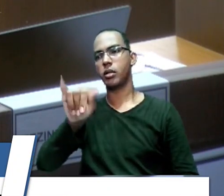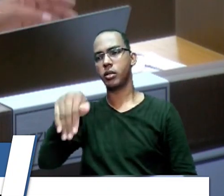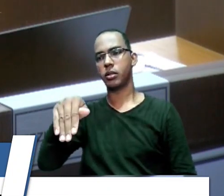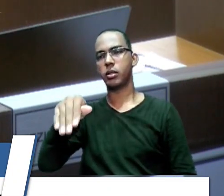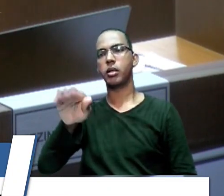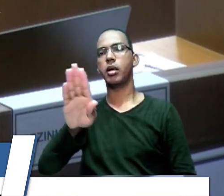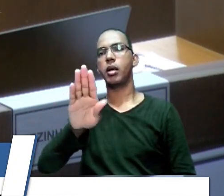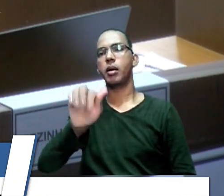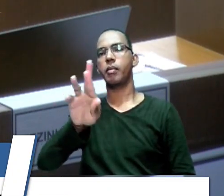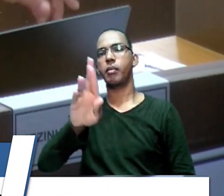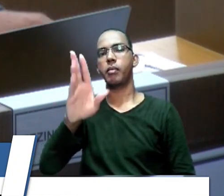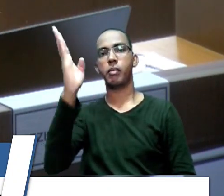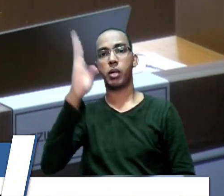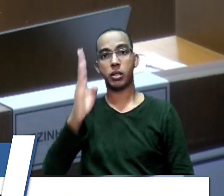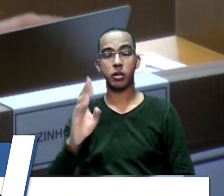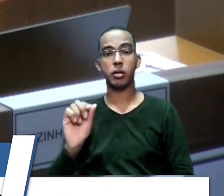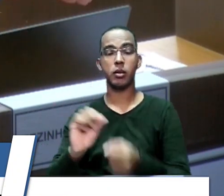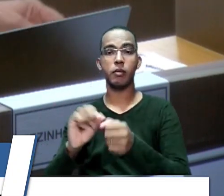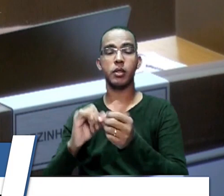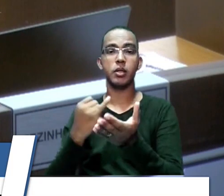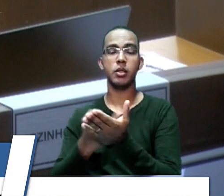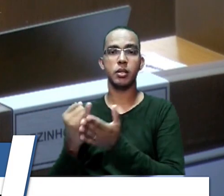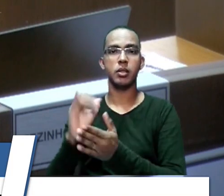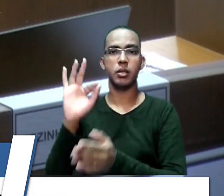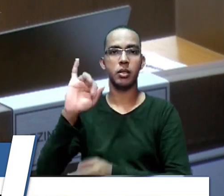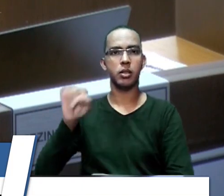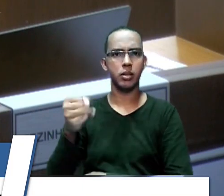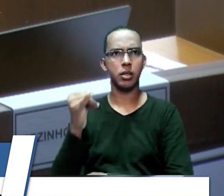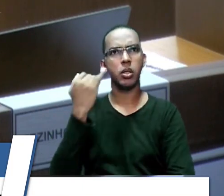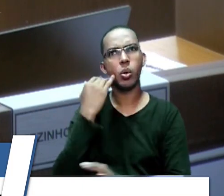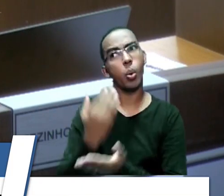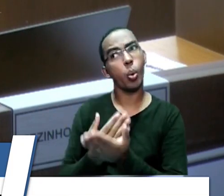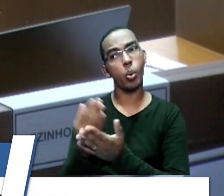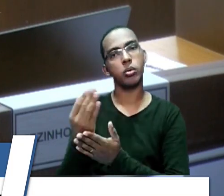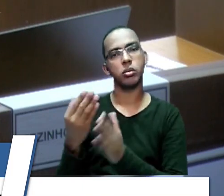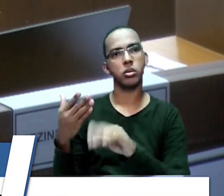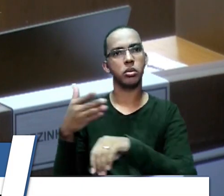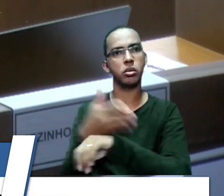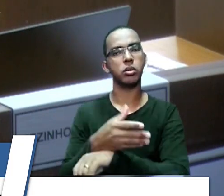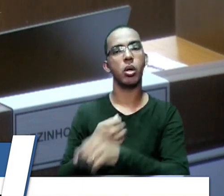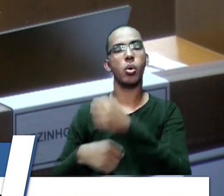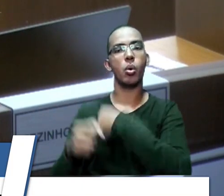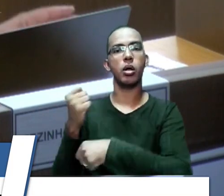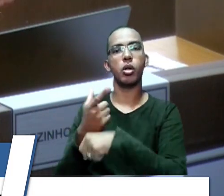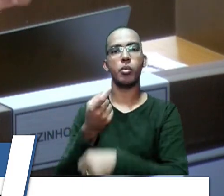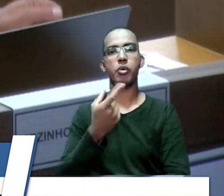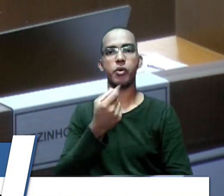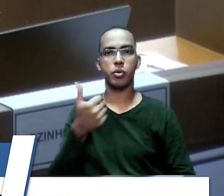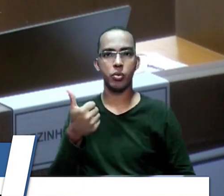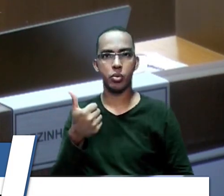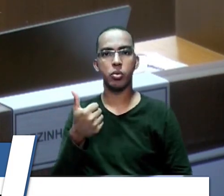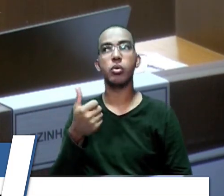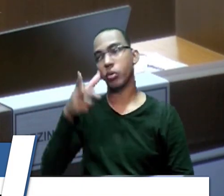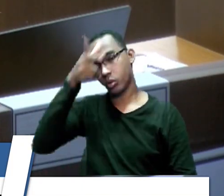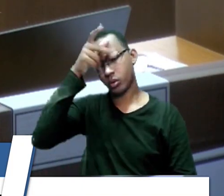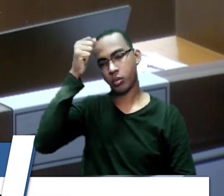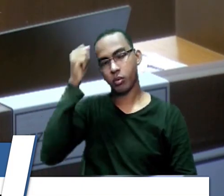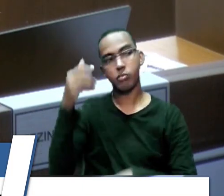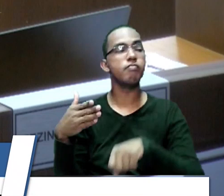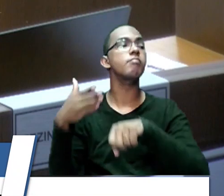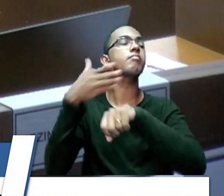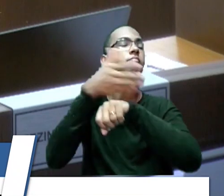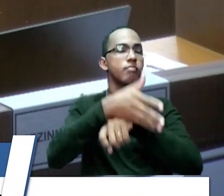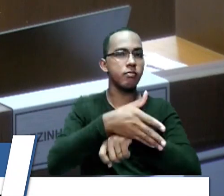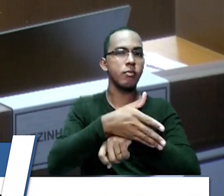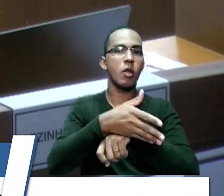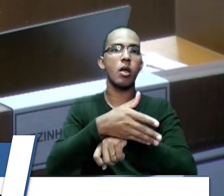janeiro. Janeiro ou fevereiro, não, foi no comecinho que nós entramos do ano passado. Né? Até o prefeito teve lá, né? Era uma